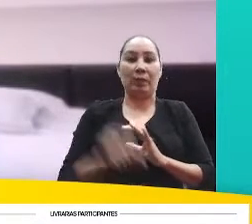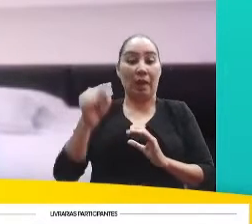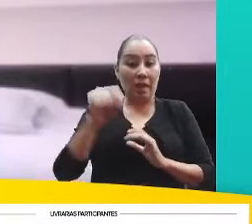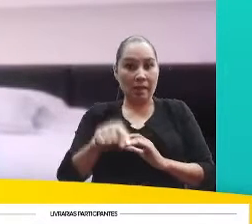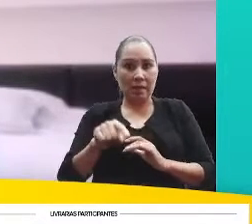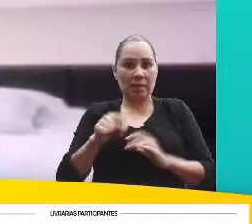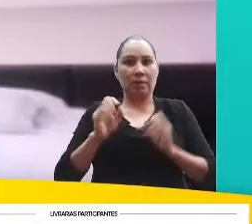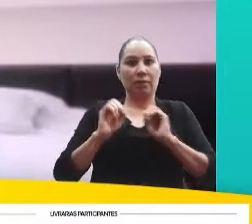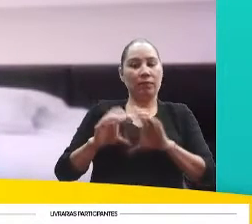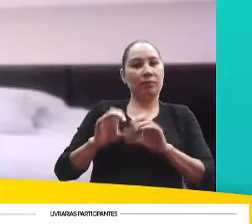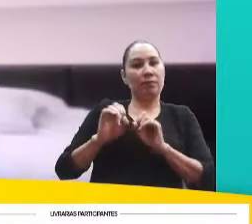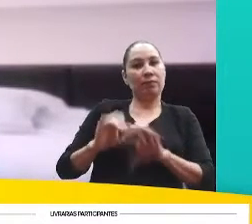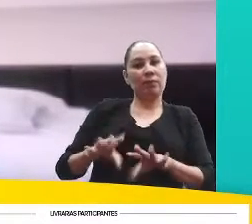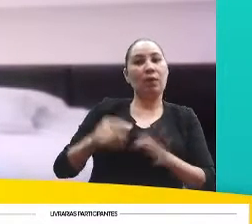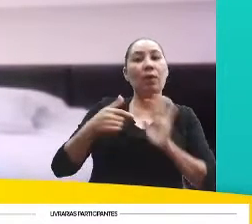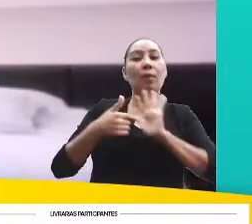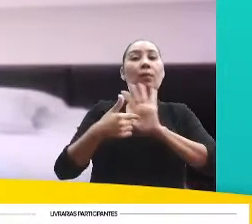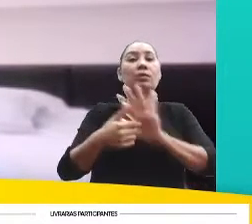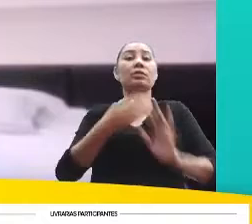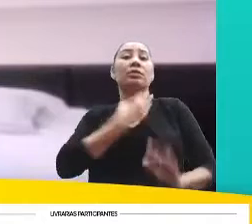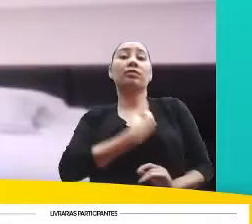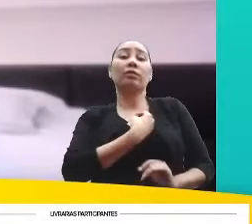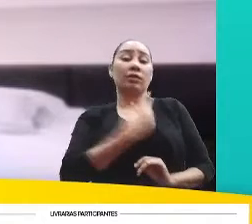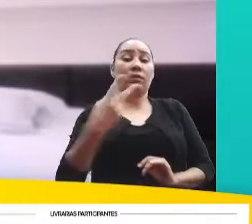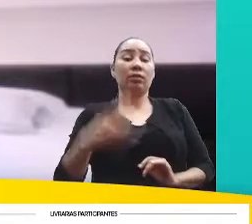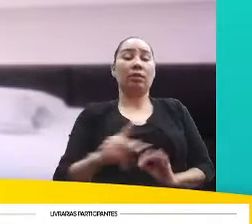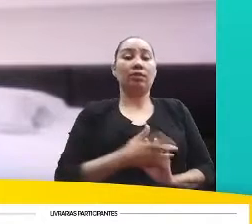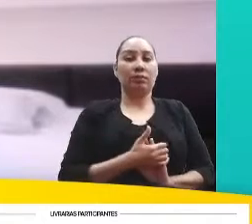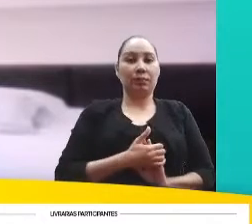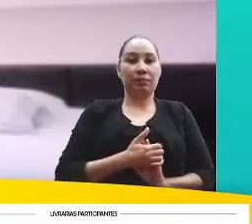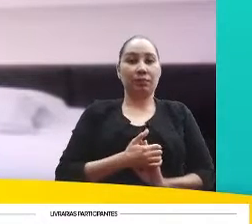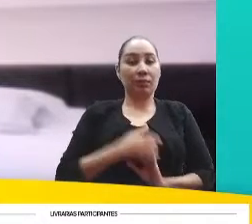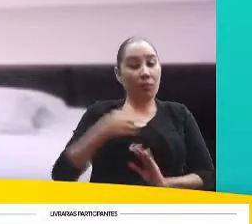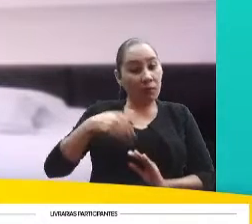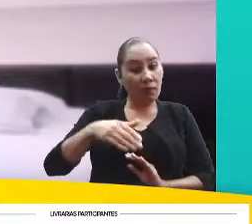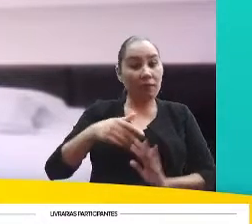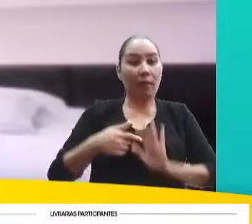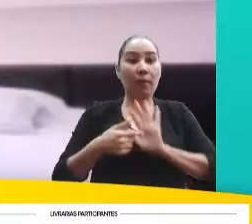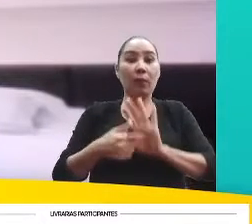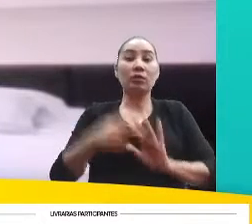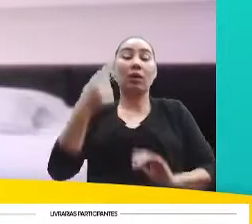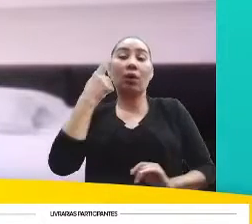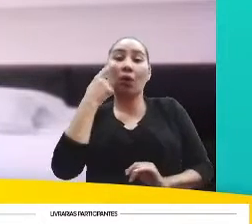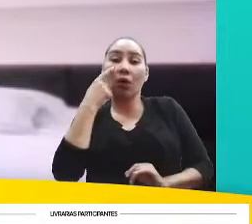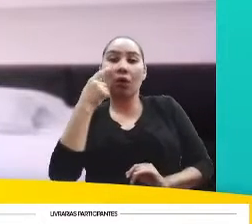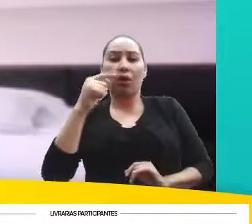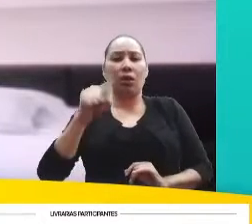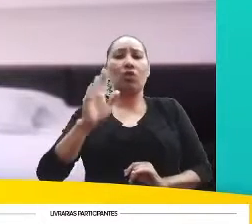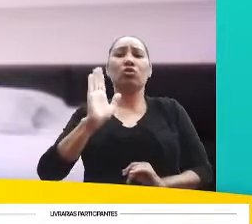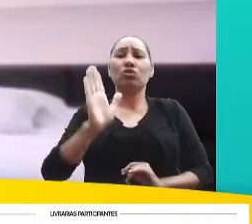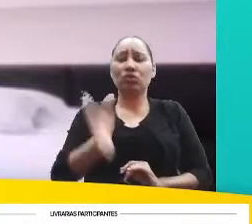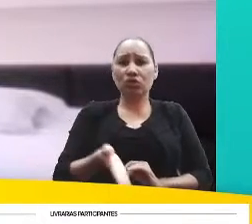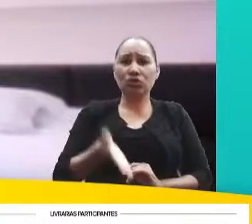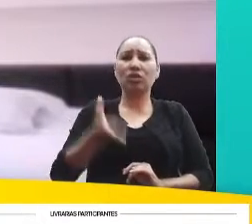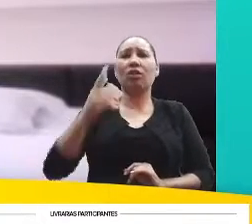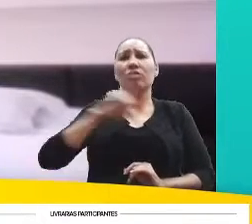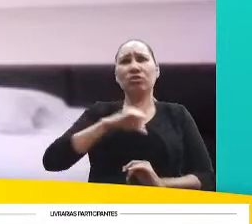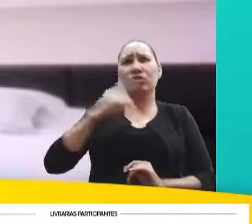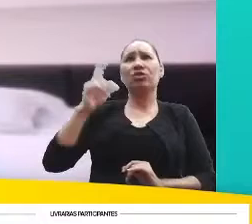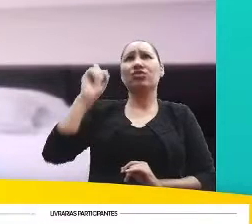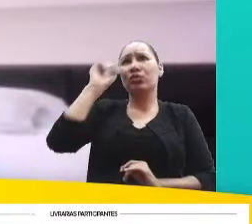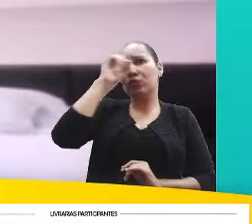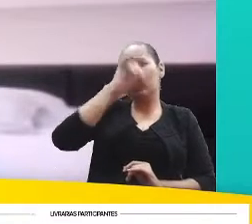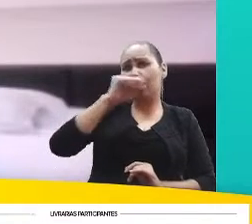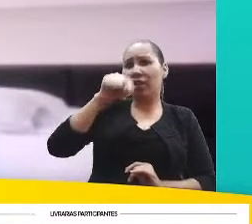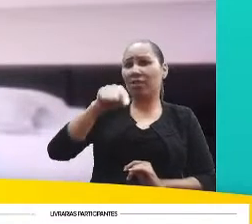aula mostrando a sua vida. Ele vai se mostrar, ele vai, olha, eu passei por essas dificuldades, eu superei. Mas